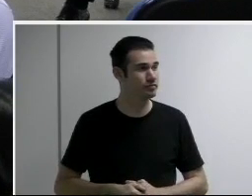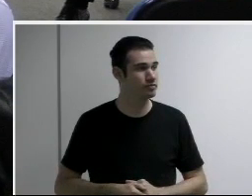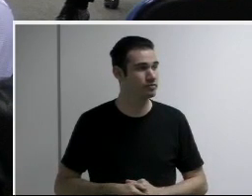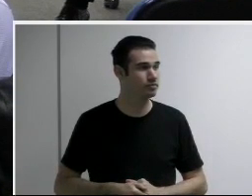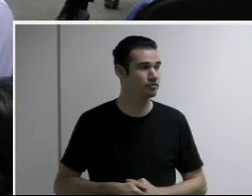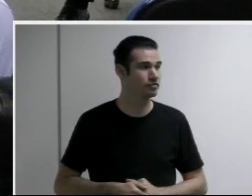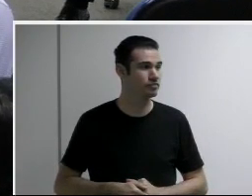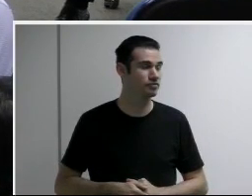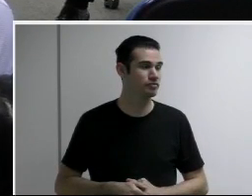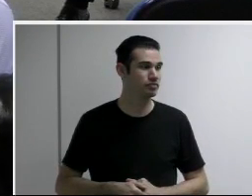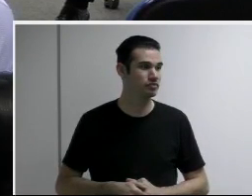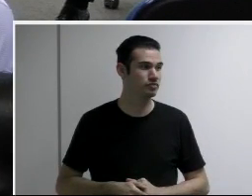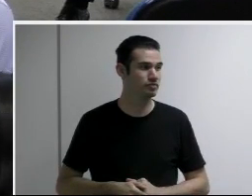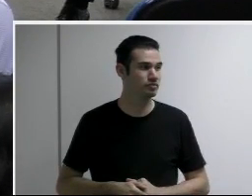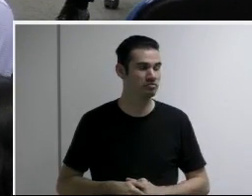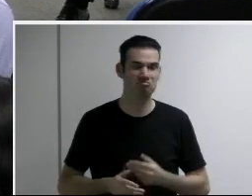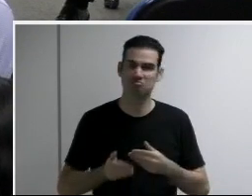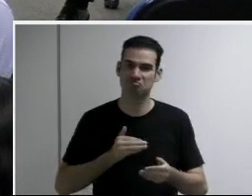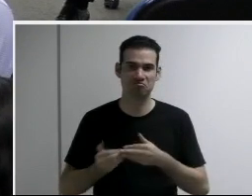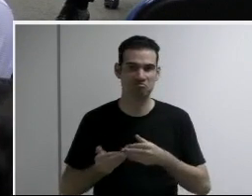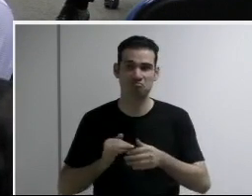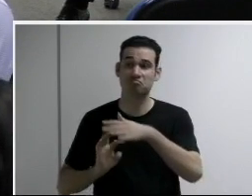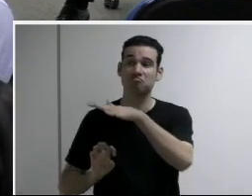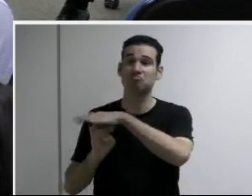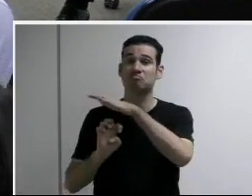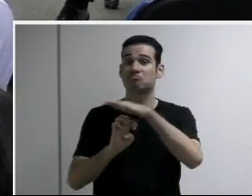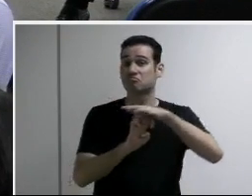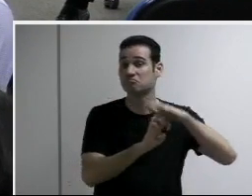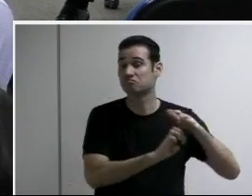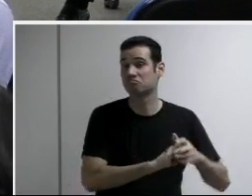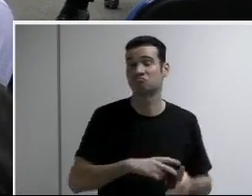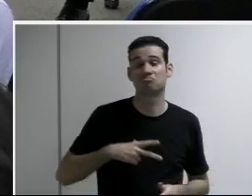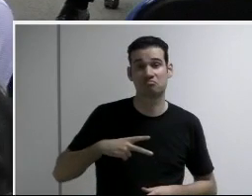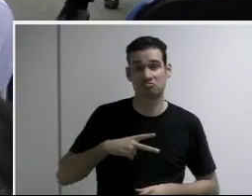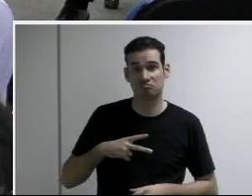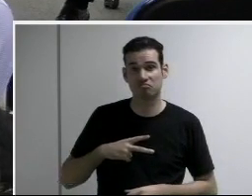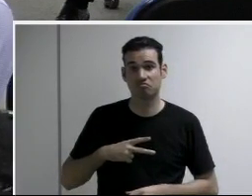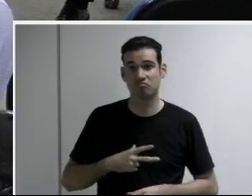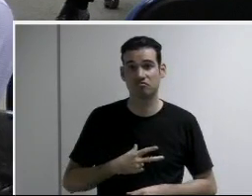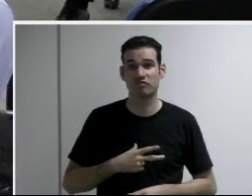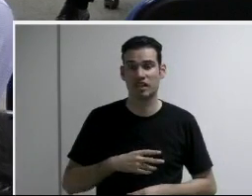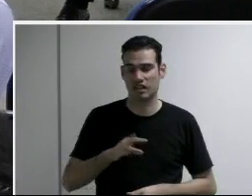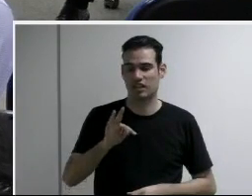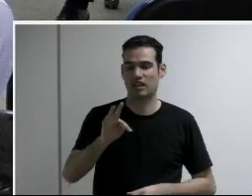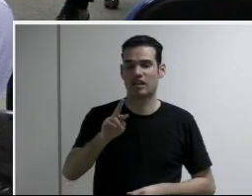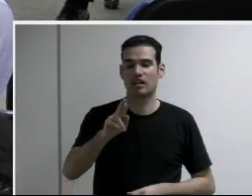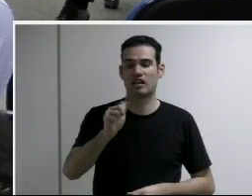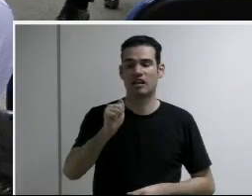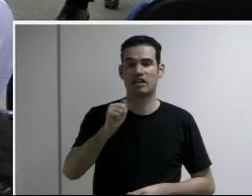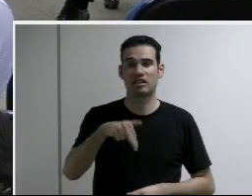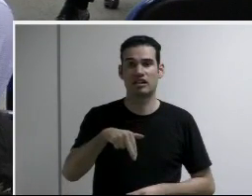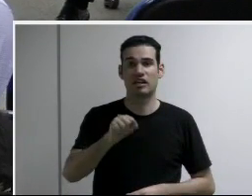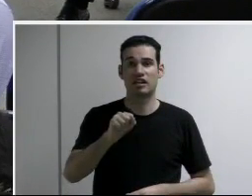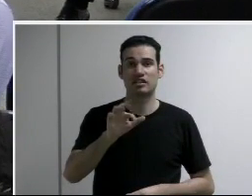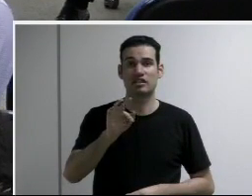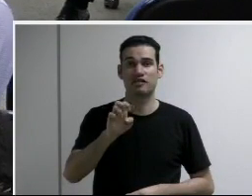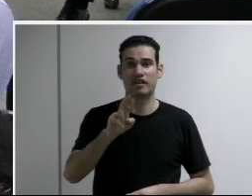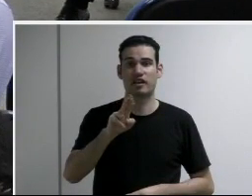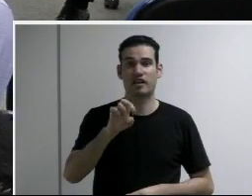aqui se aplica para todo o setor privado. Transferência internacional é algo trivial. O modelo de regular a transferência